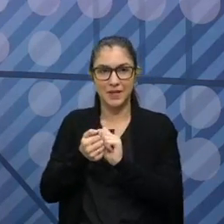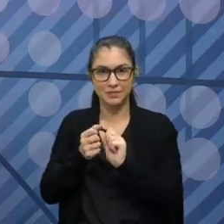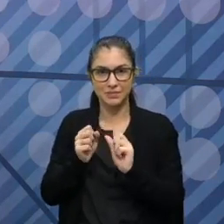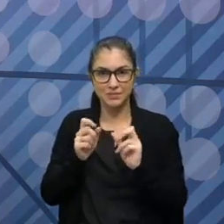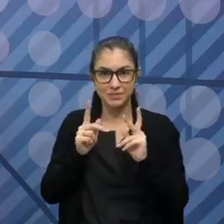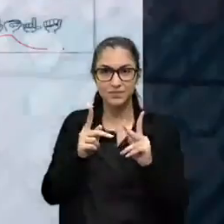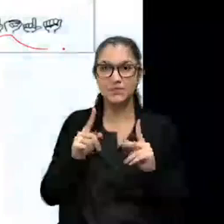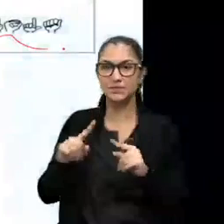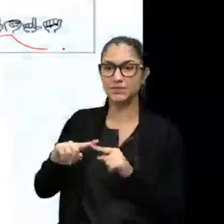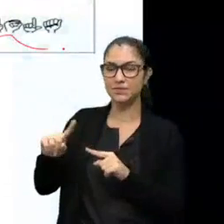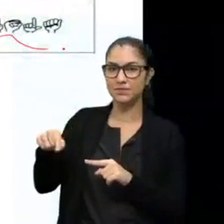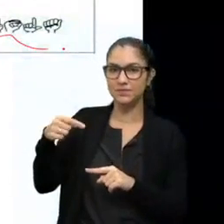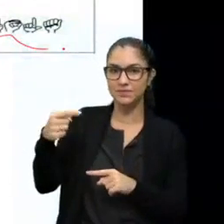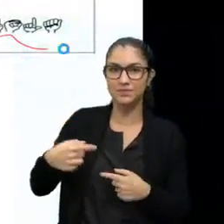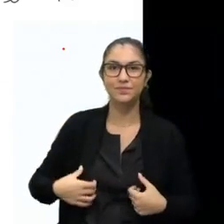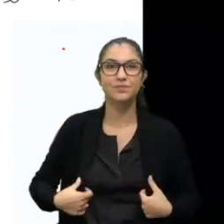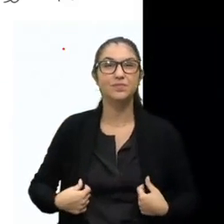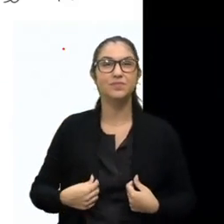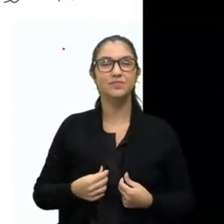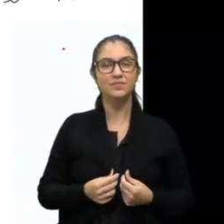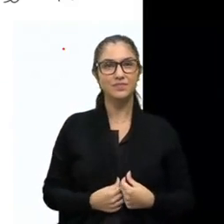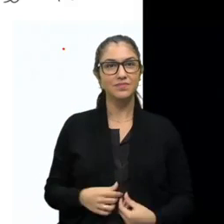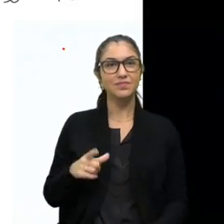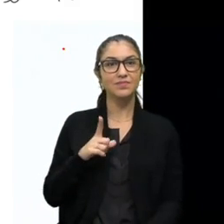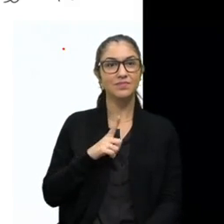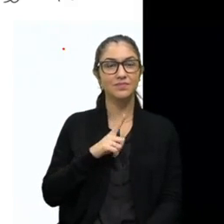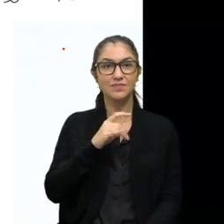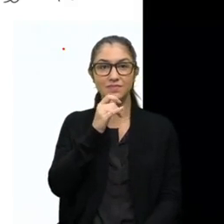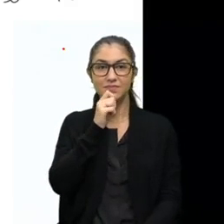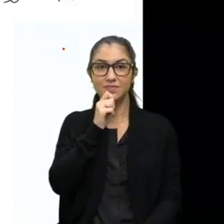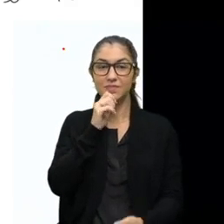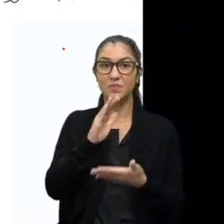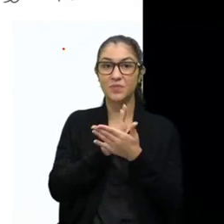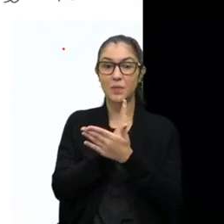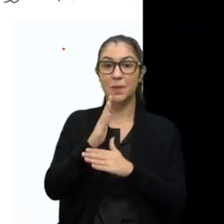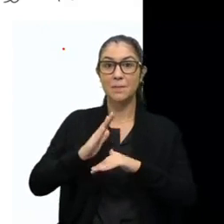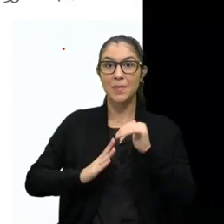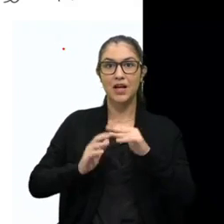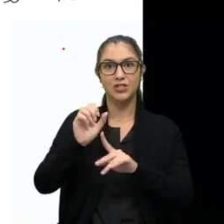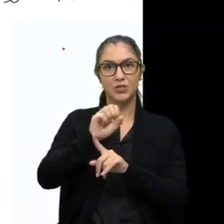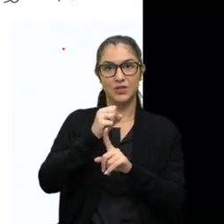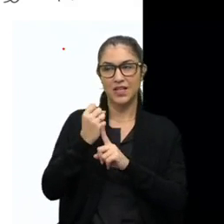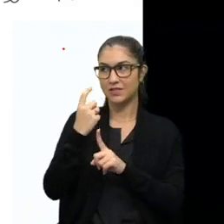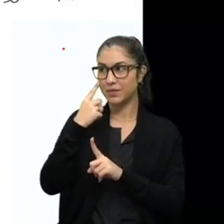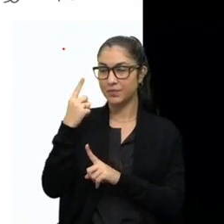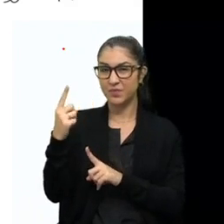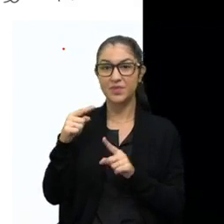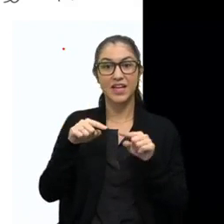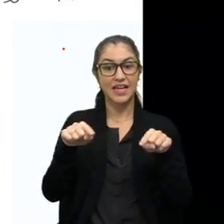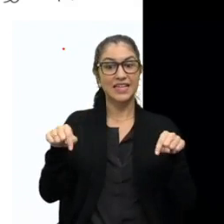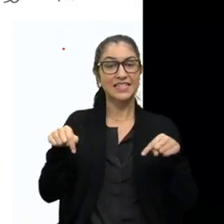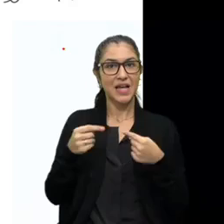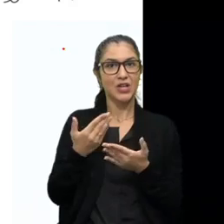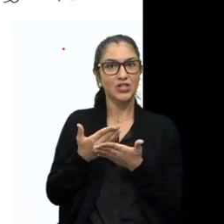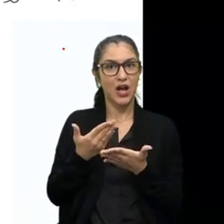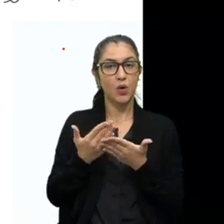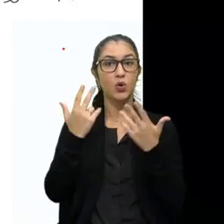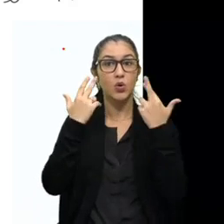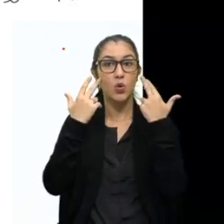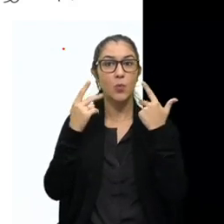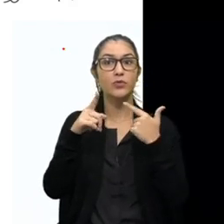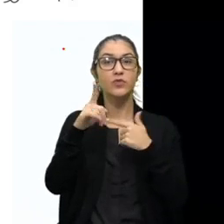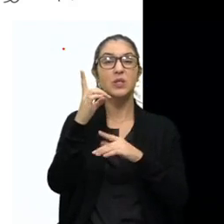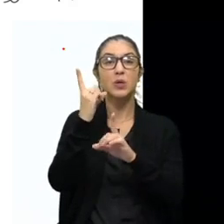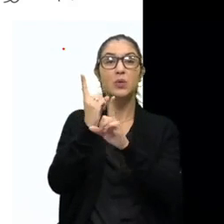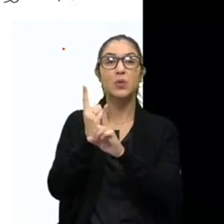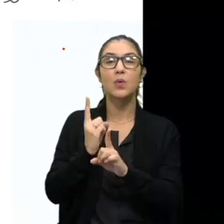surdez. Vamos para a próxima. Nós temos ainda algumas práticas sociais. Então, observe, na sala de aula, normalmente, você vai